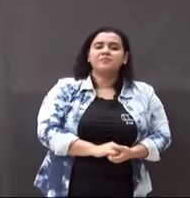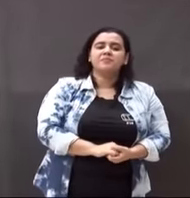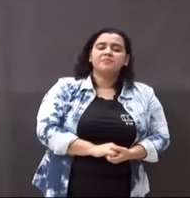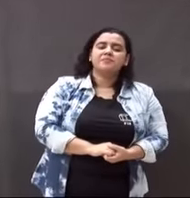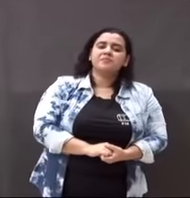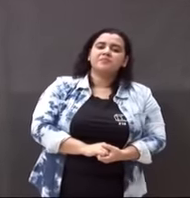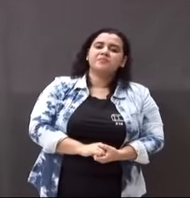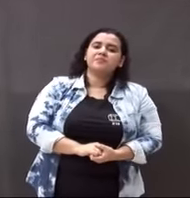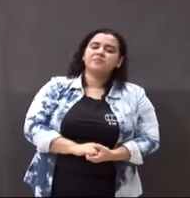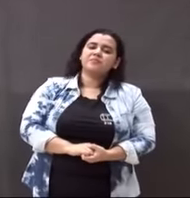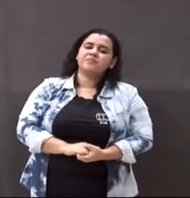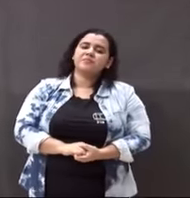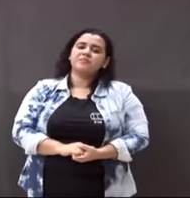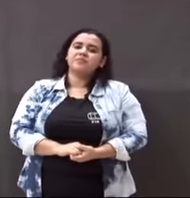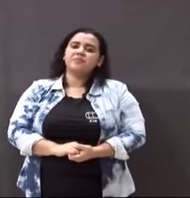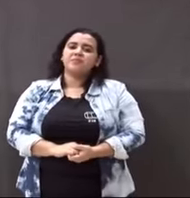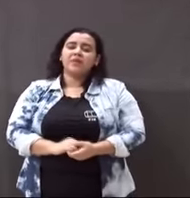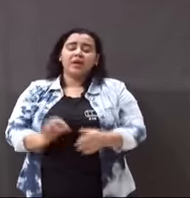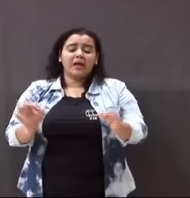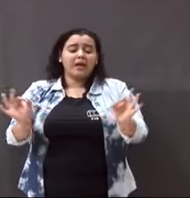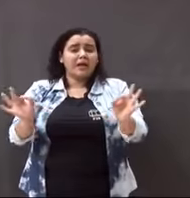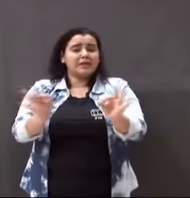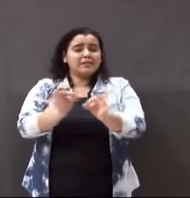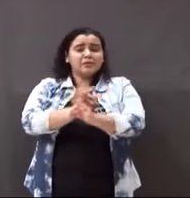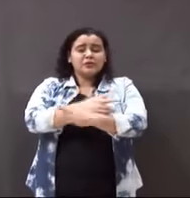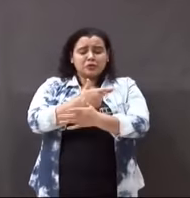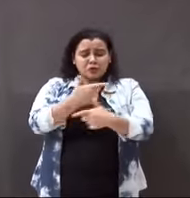que tudo vai passar.